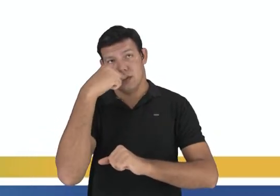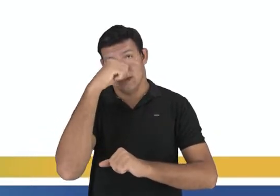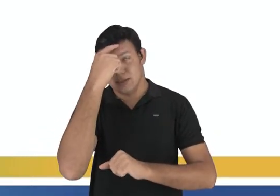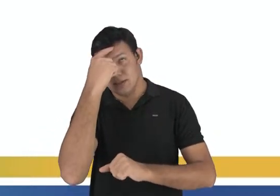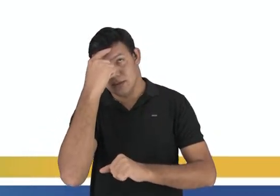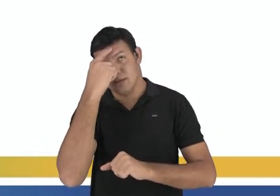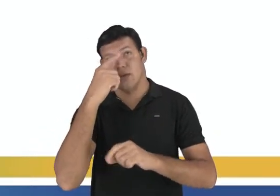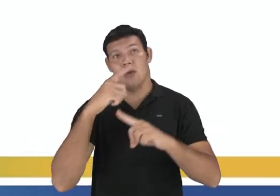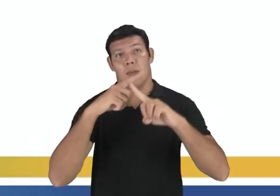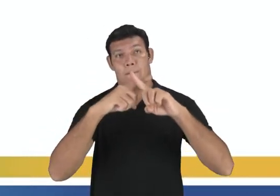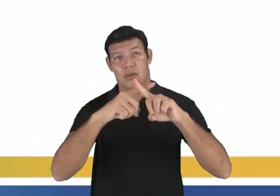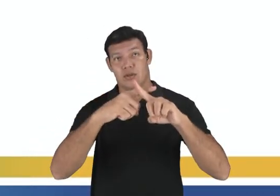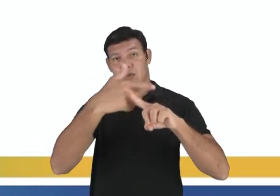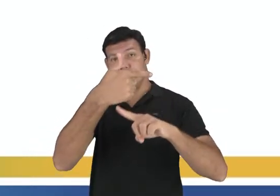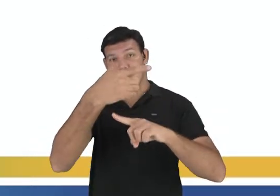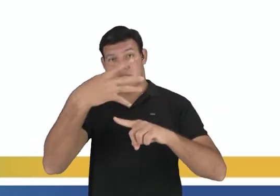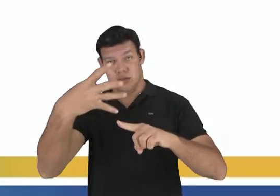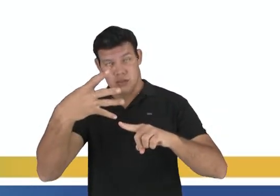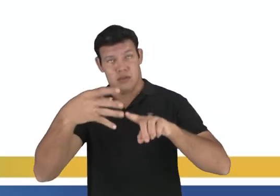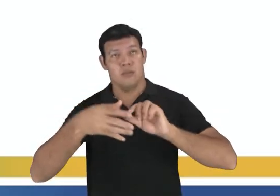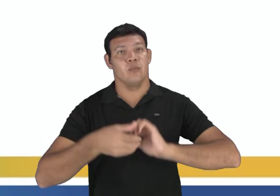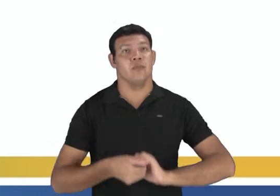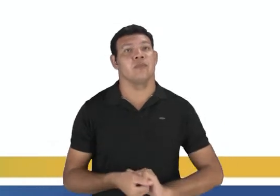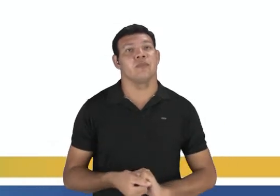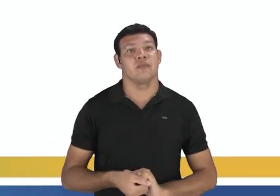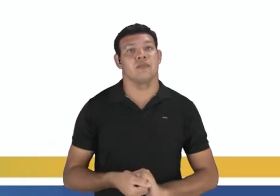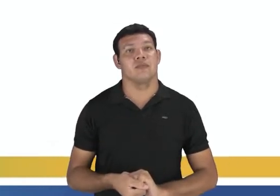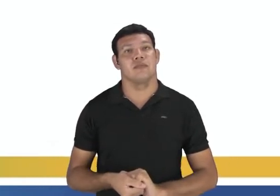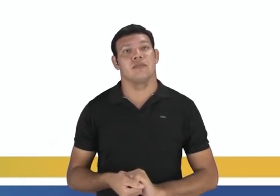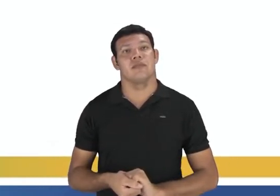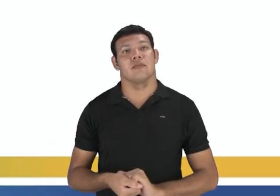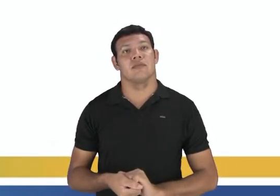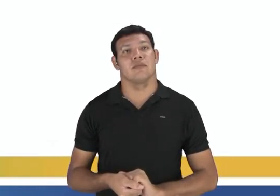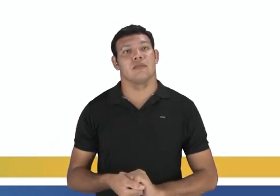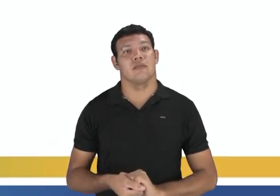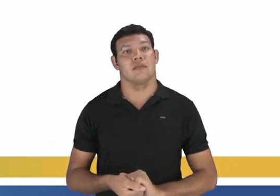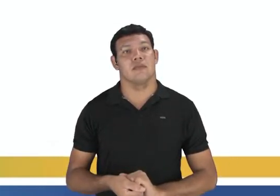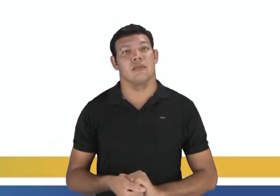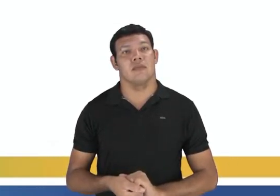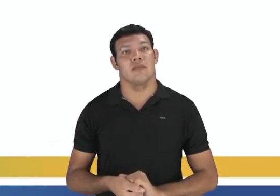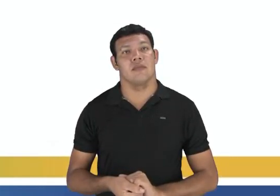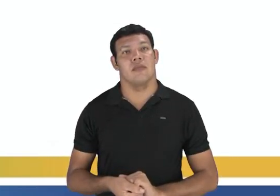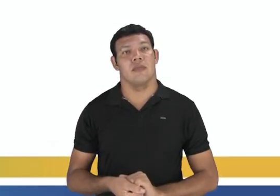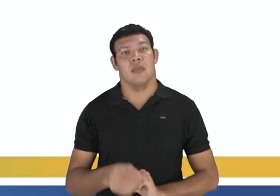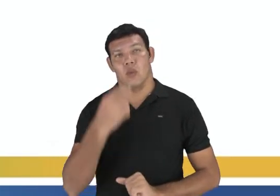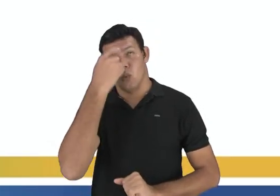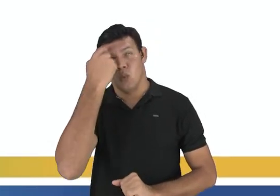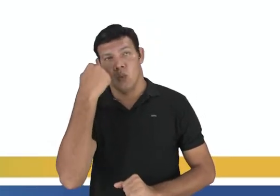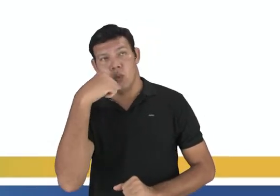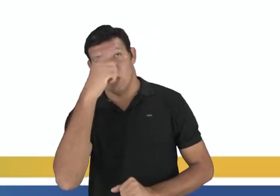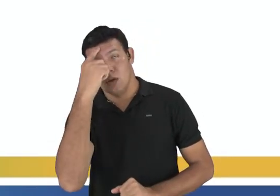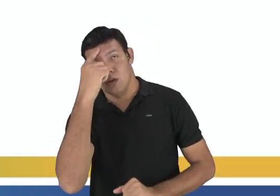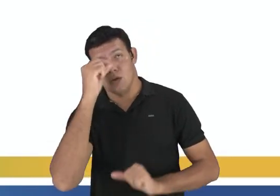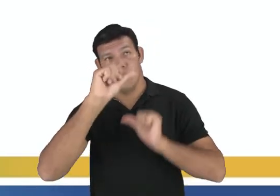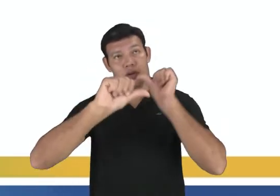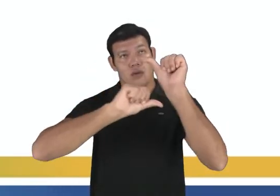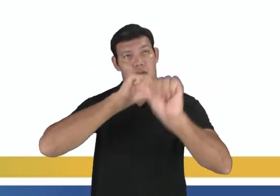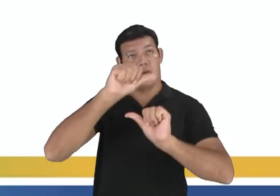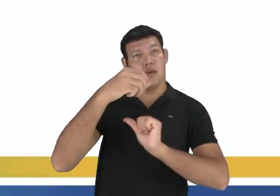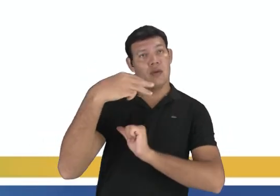por 24 horas. Então temos também a conversão de hora para